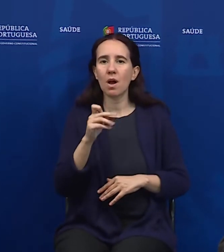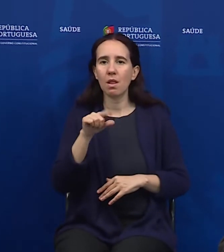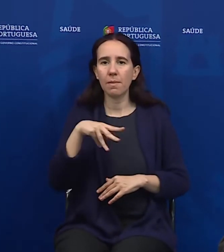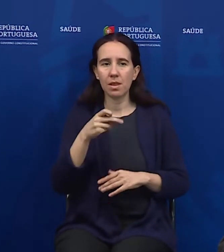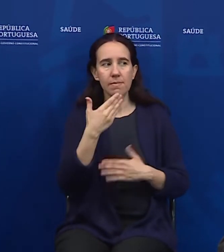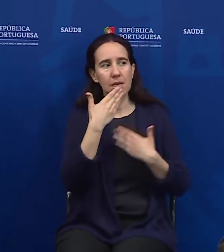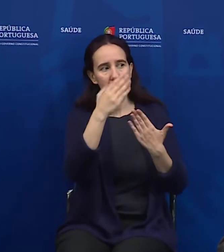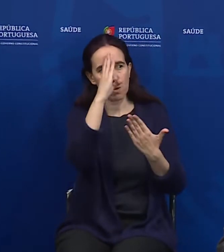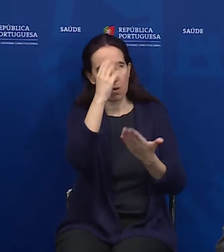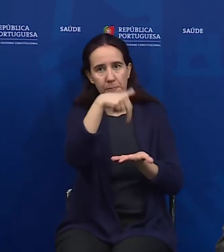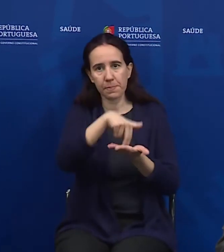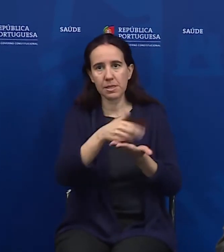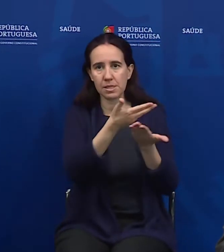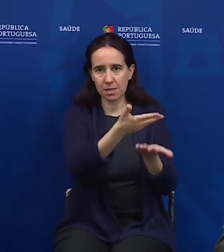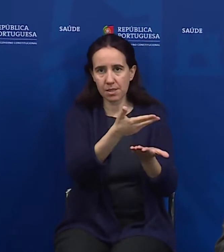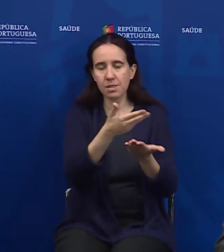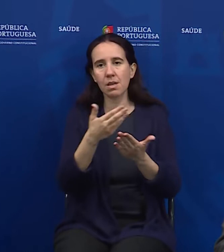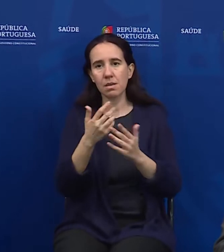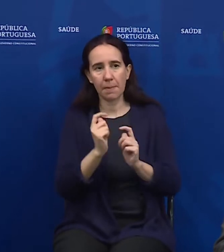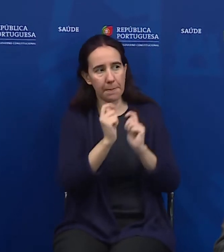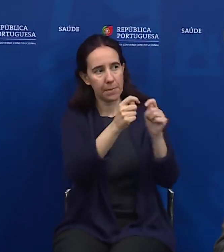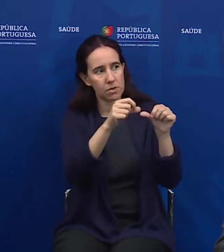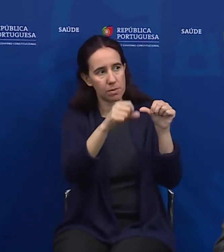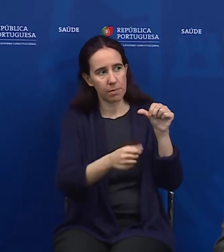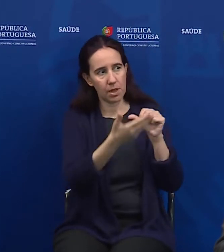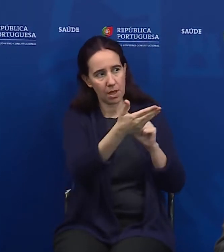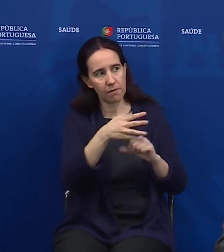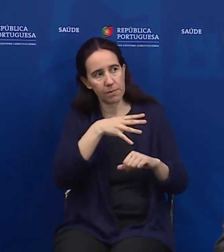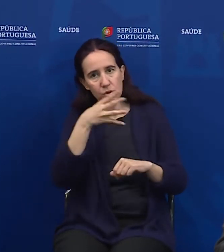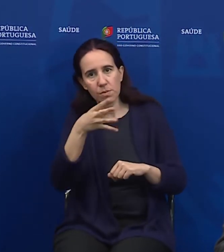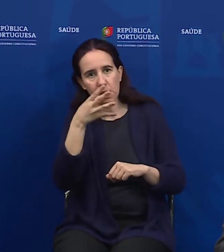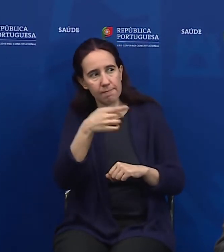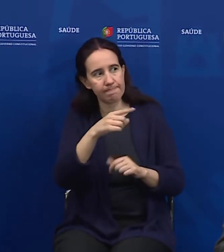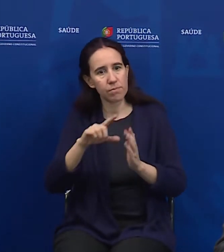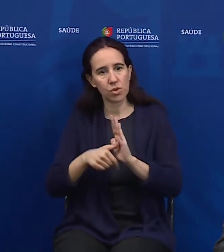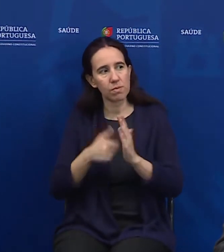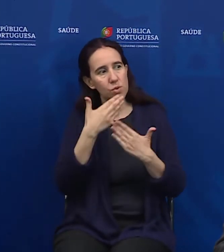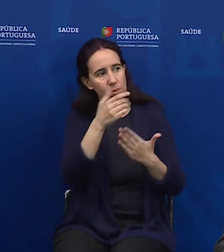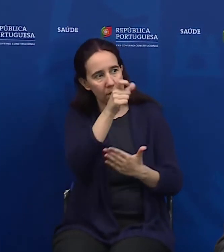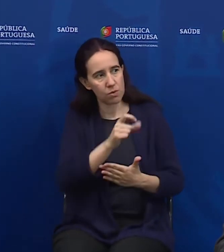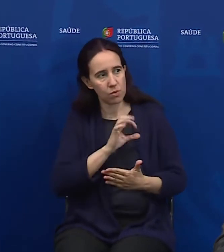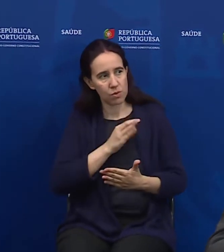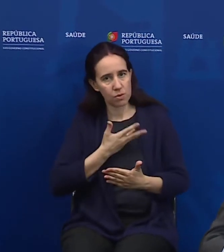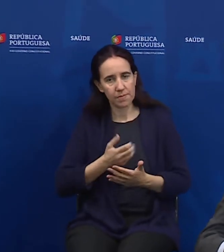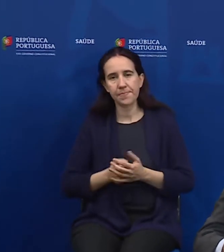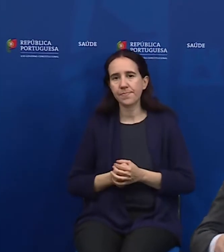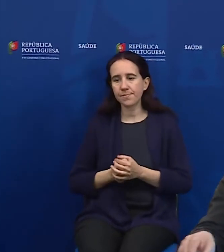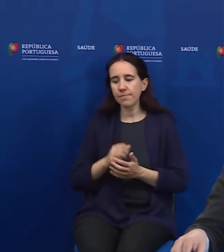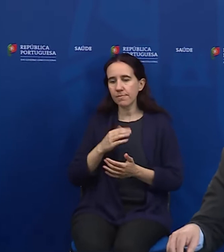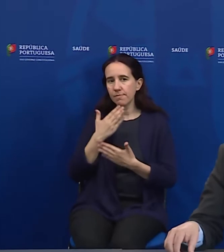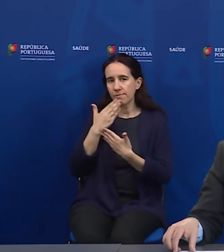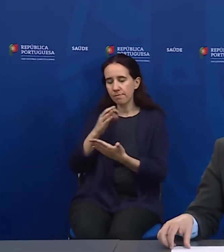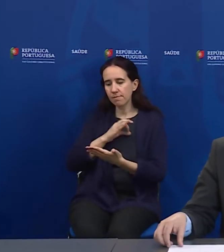já agradeço a sua presença e passo a palavra para poder explicar este projeto. Muito obrigado, Sr. Doutor. Obrigado, Sr. Ministro,